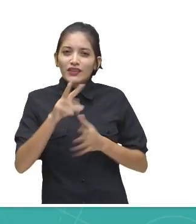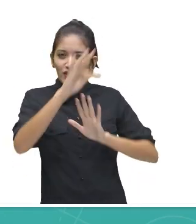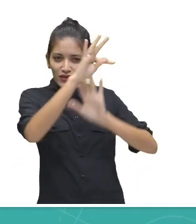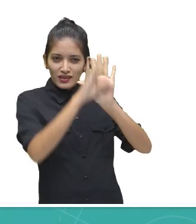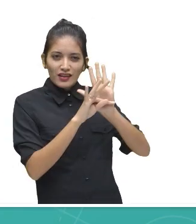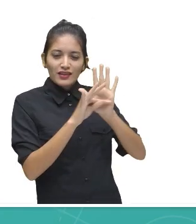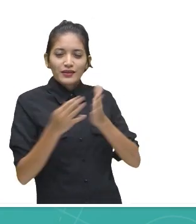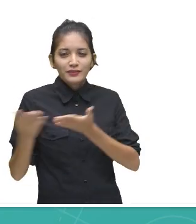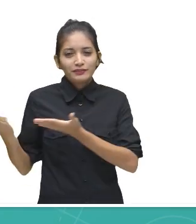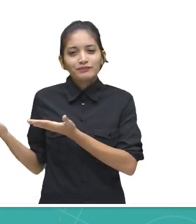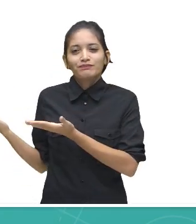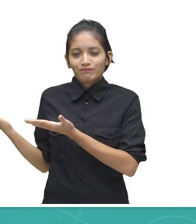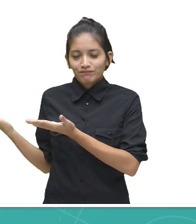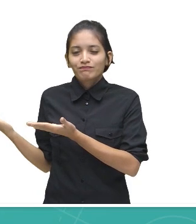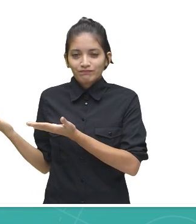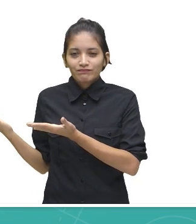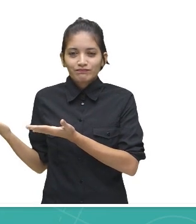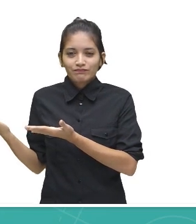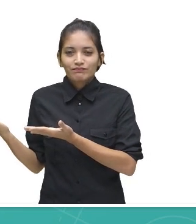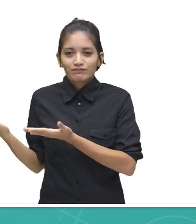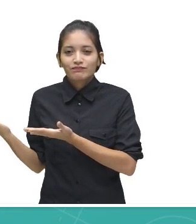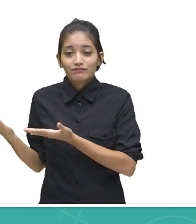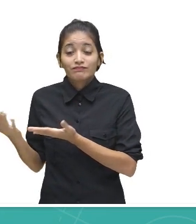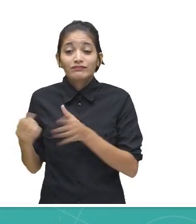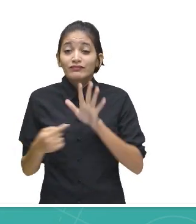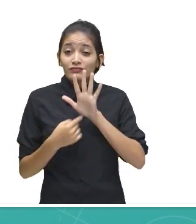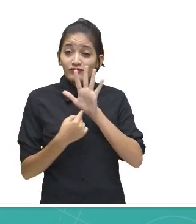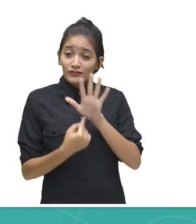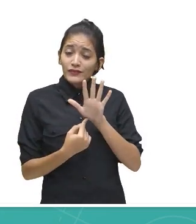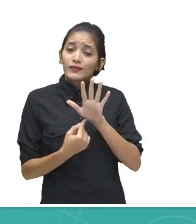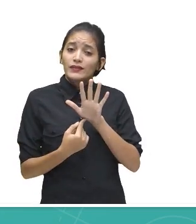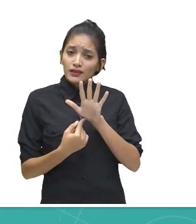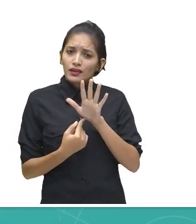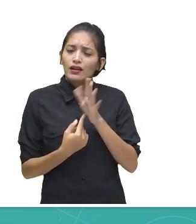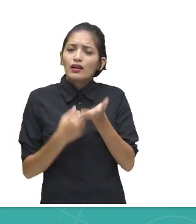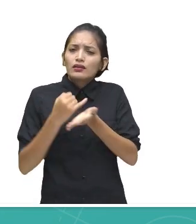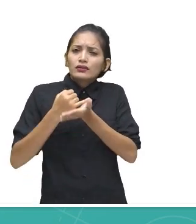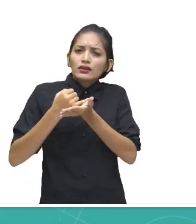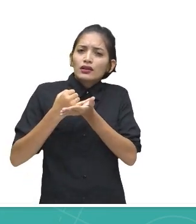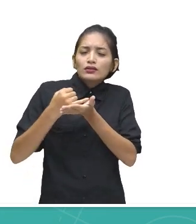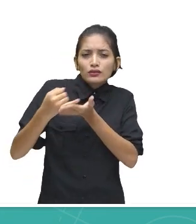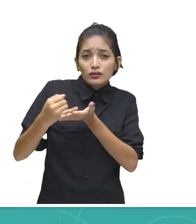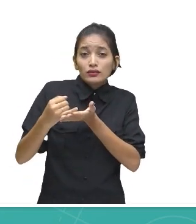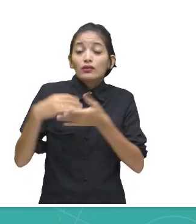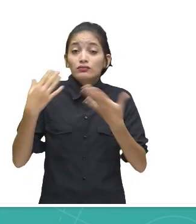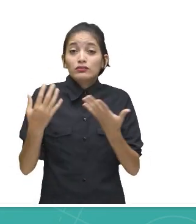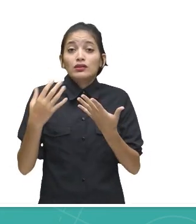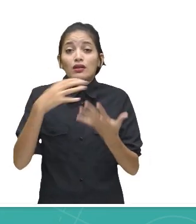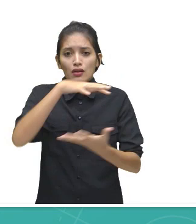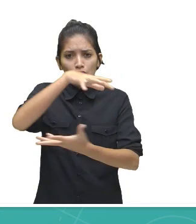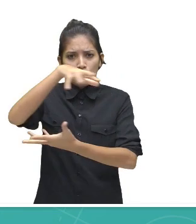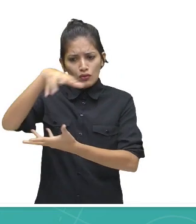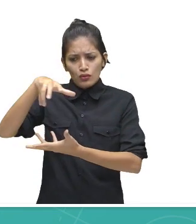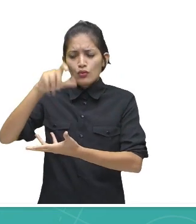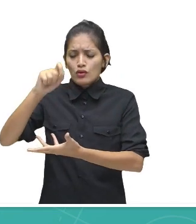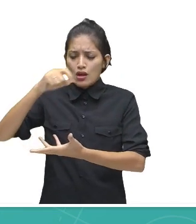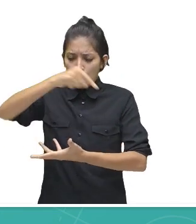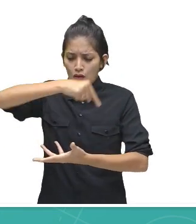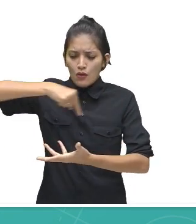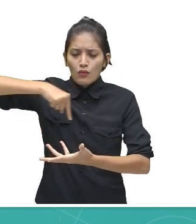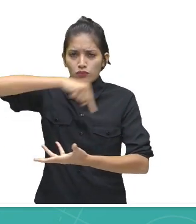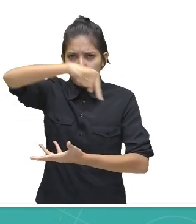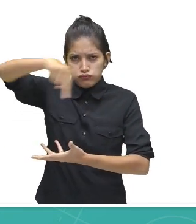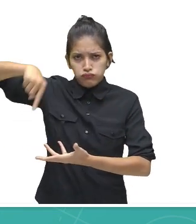de vocês, certo? Que mostra exatamente uma pequena introdução. Pessoal, o nosso planeta, ele tem um formato arredondado,